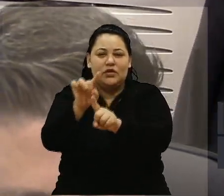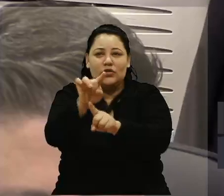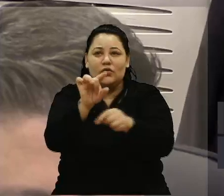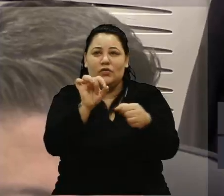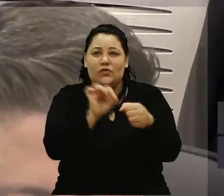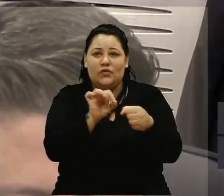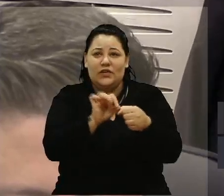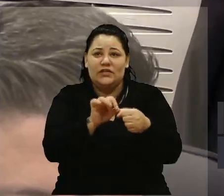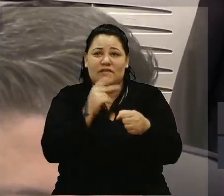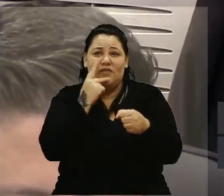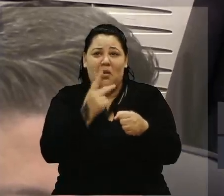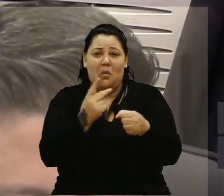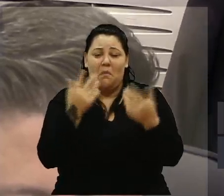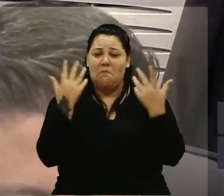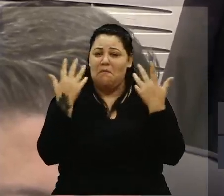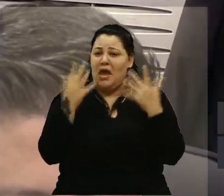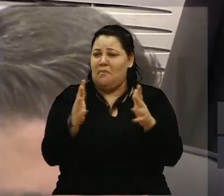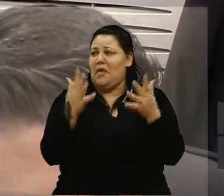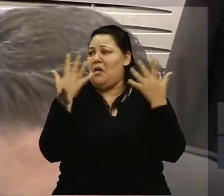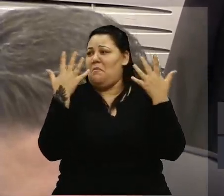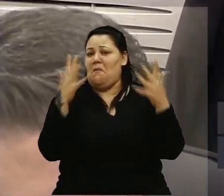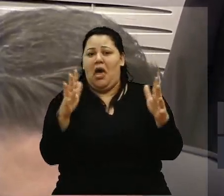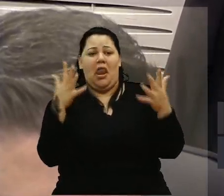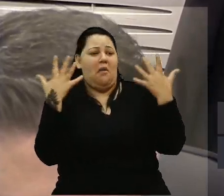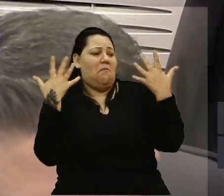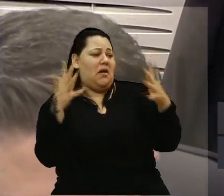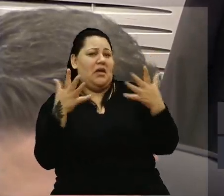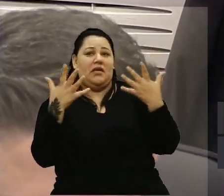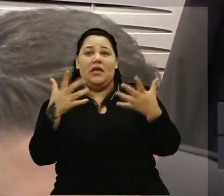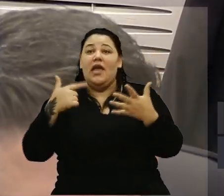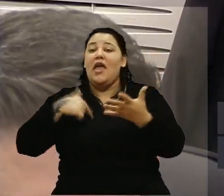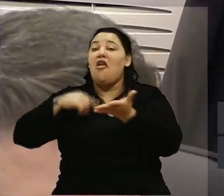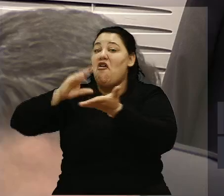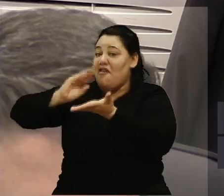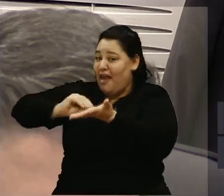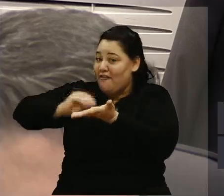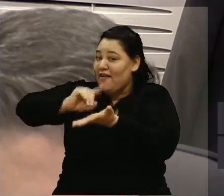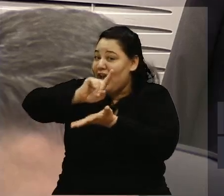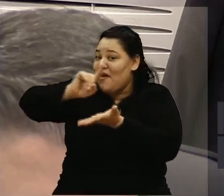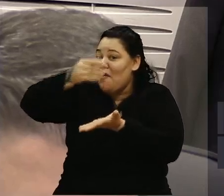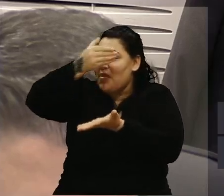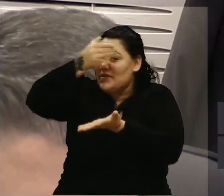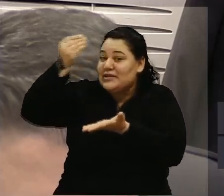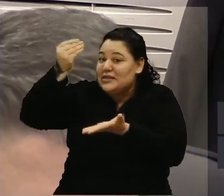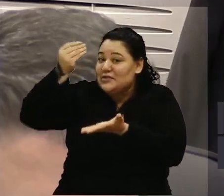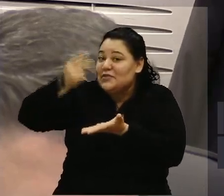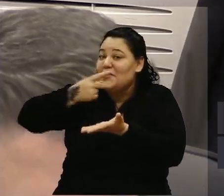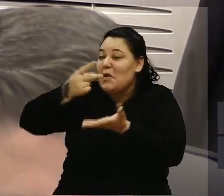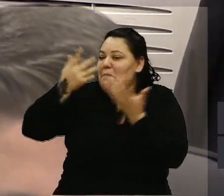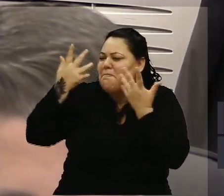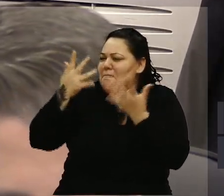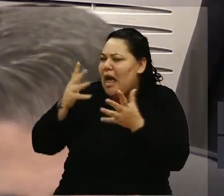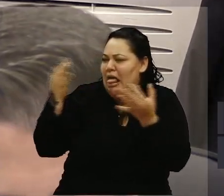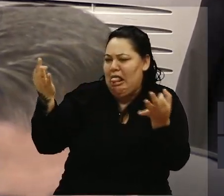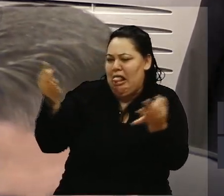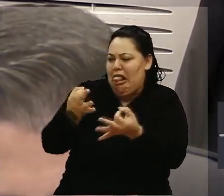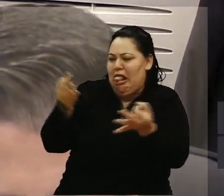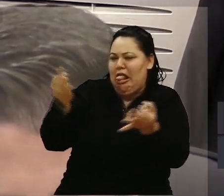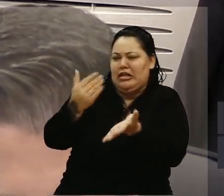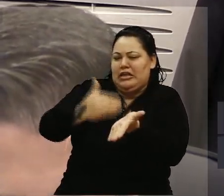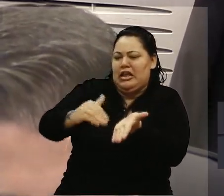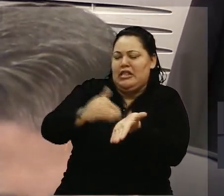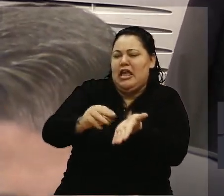rasgou elogios aqui, né? Eu gravei, eu não me esqueço, está nos anais, ao secretário Weber, dizendo que ele era o cara, que era um